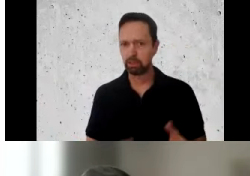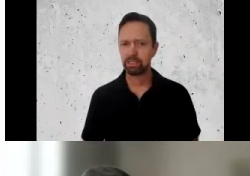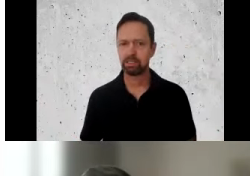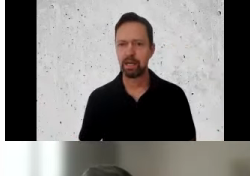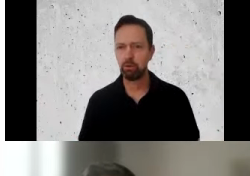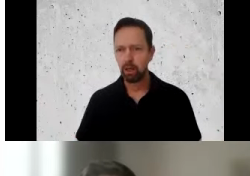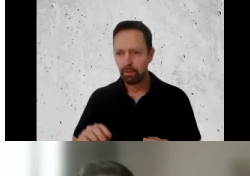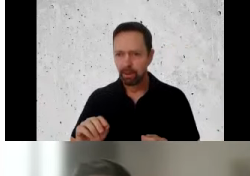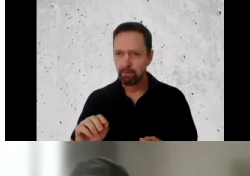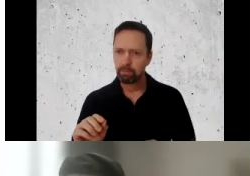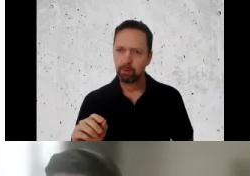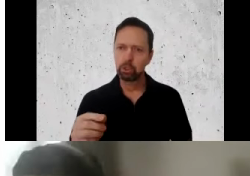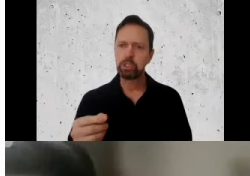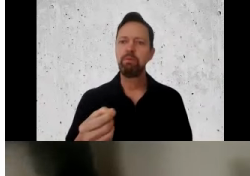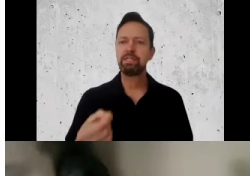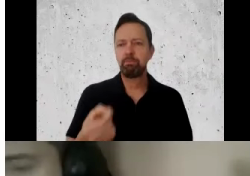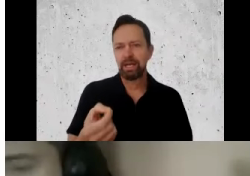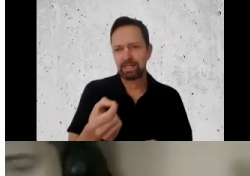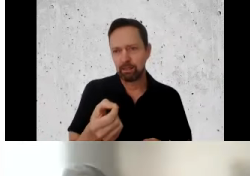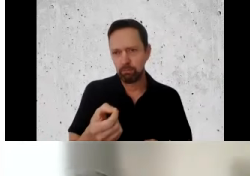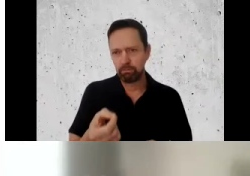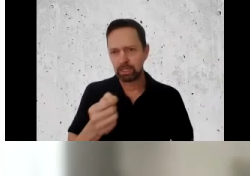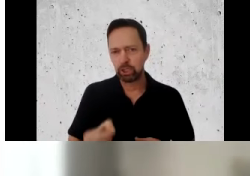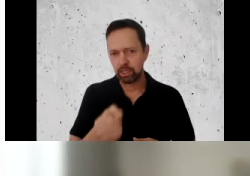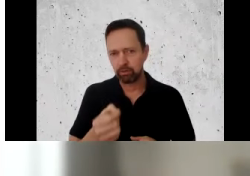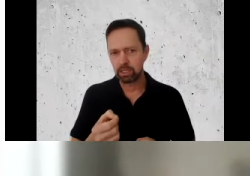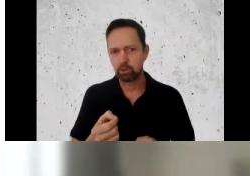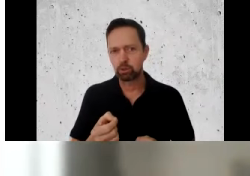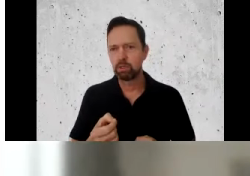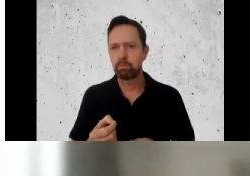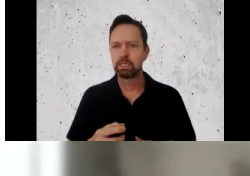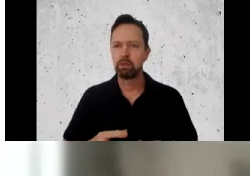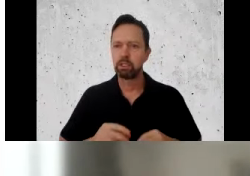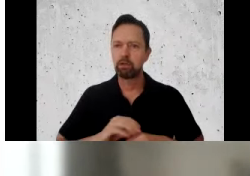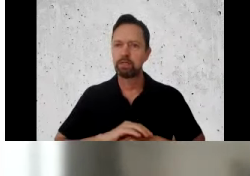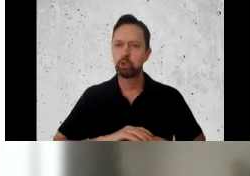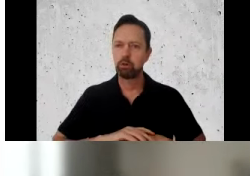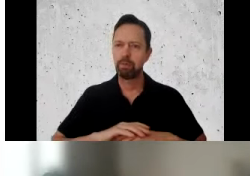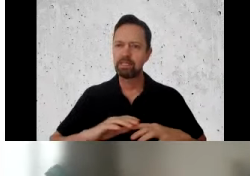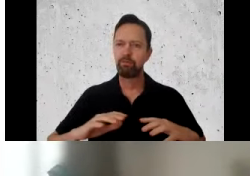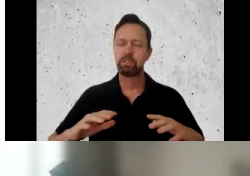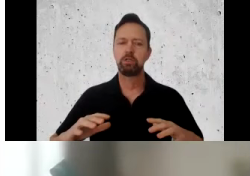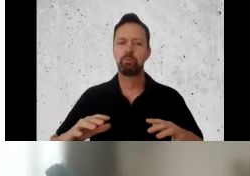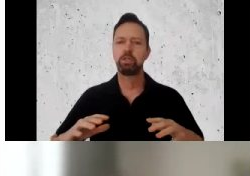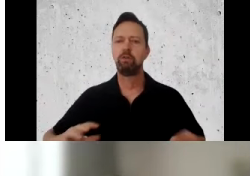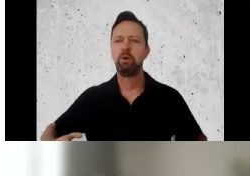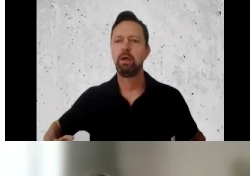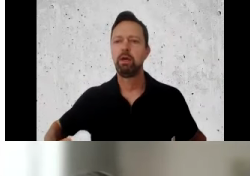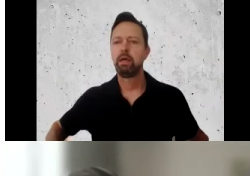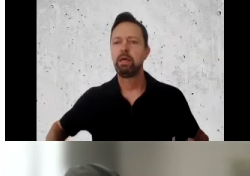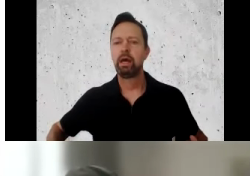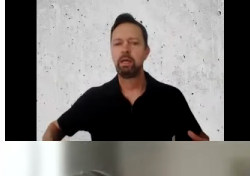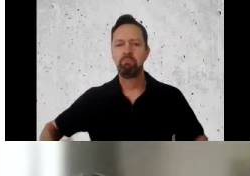o capital necessário, otimiza a pressão, para tirar na velocidade que otimiza a pressão, então a gente faz do jeito mais eficiente